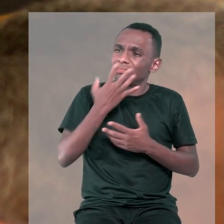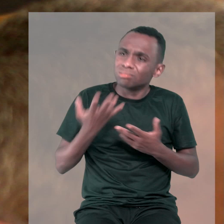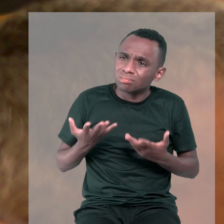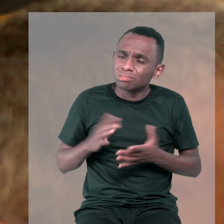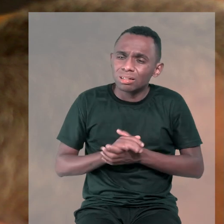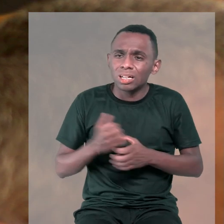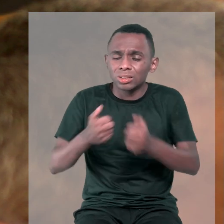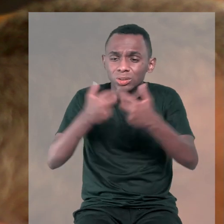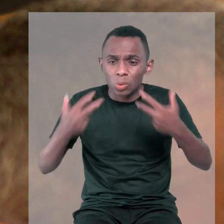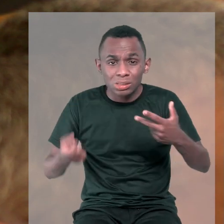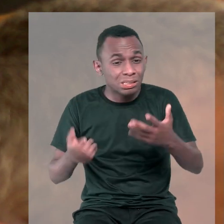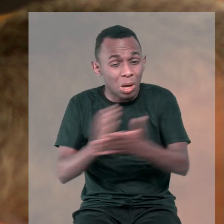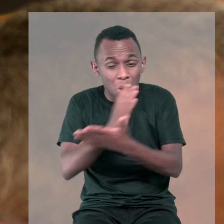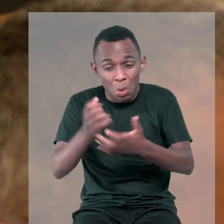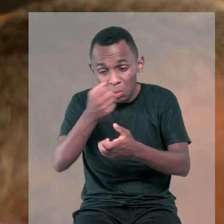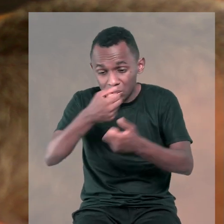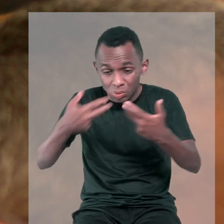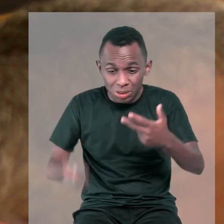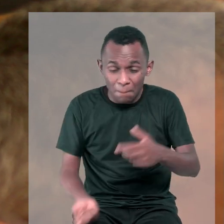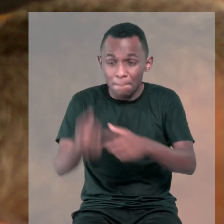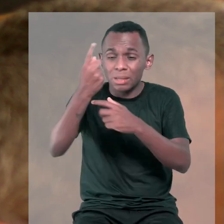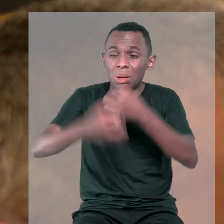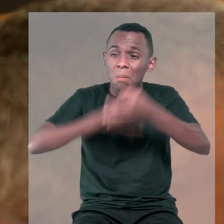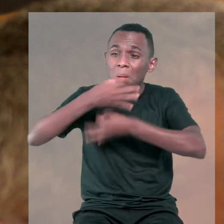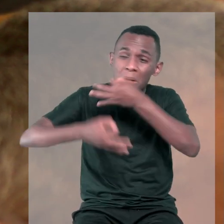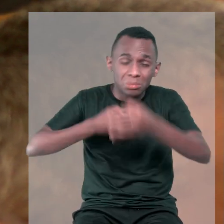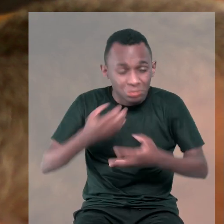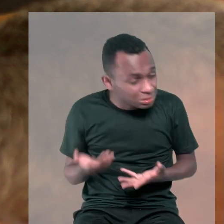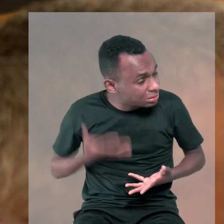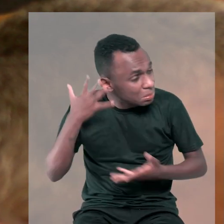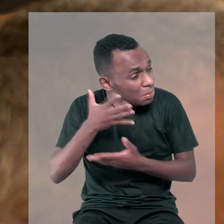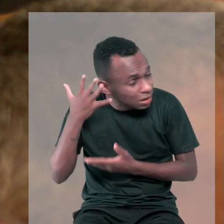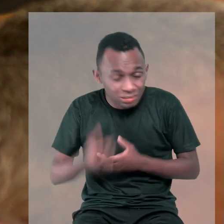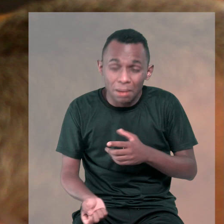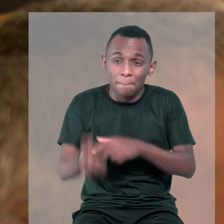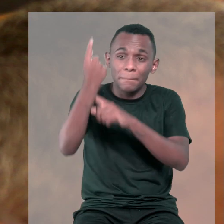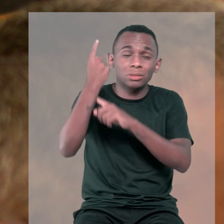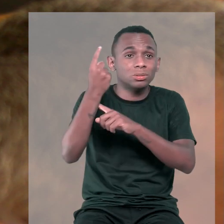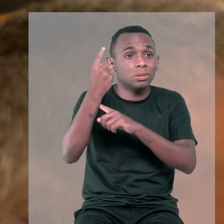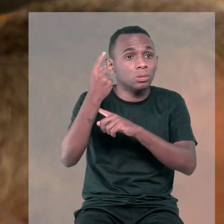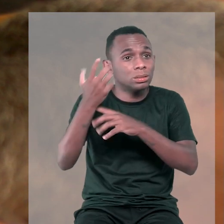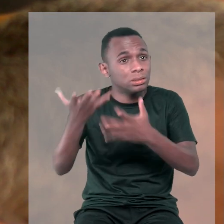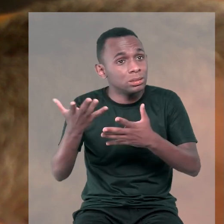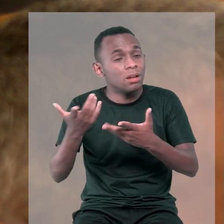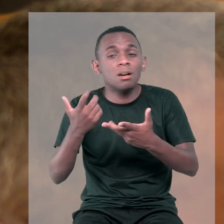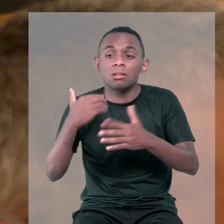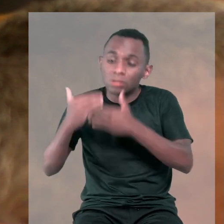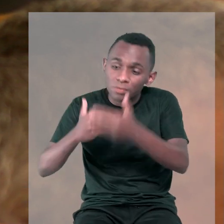Perdão, do homem de massa, é um traço. Uma espectadora acompanha atentamente Da sociedade de massa,